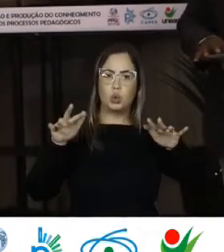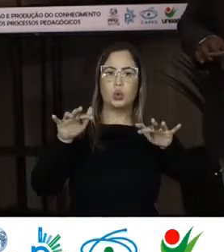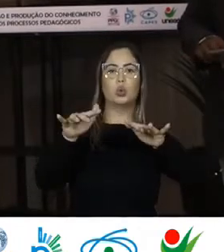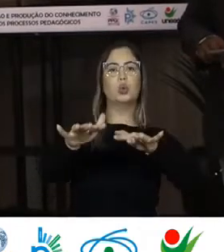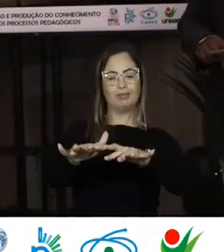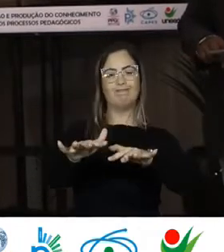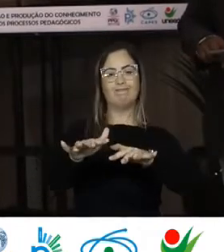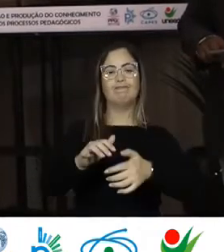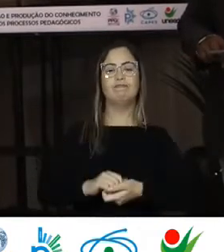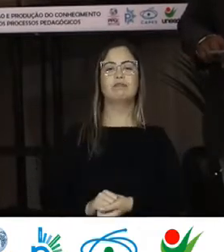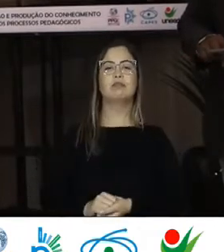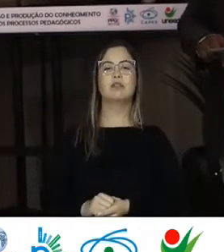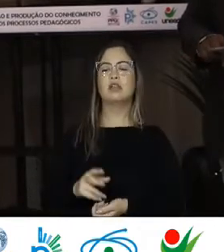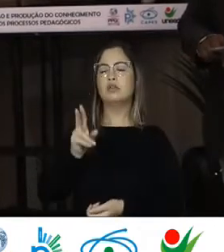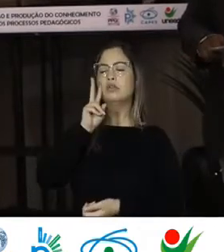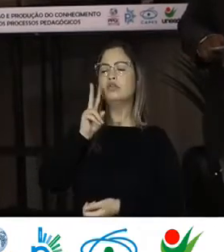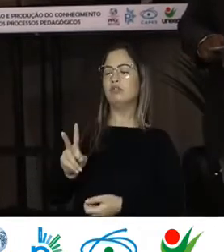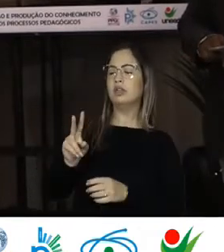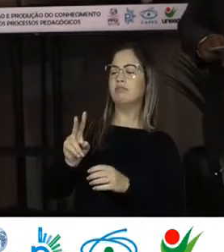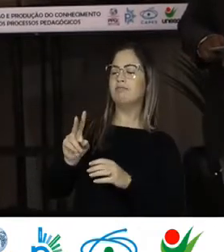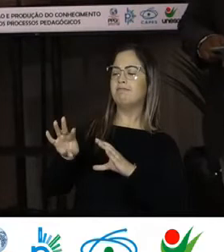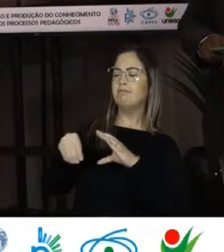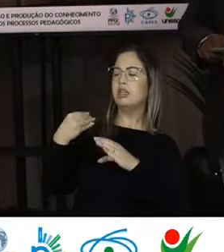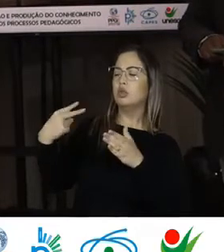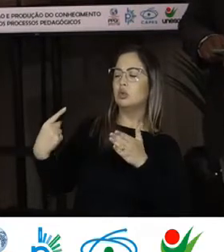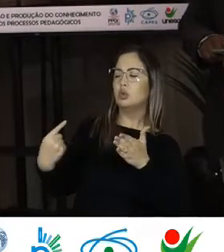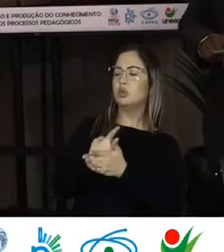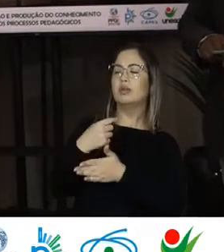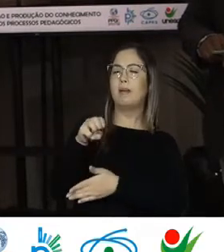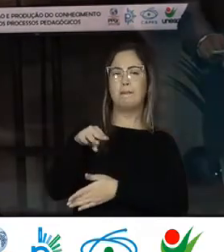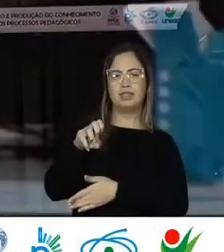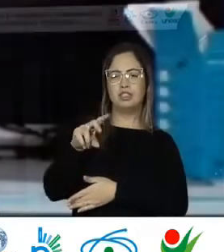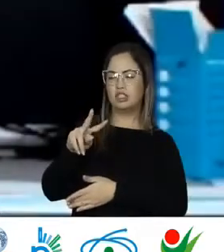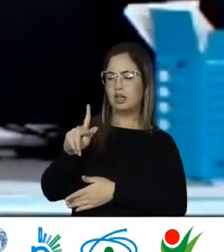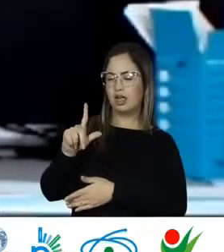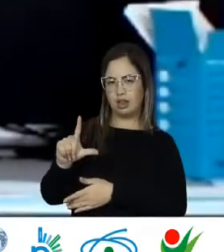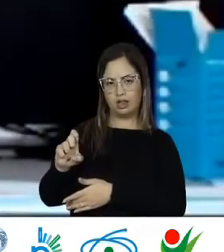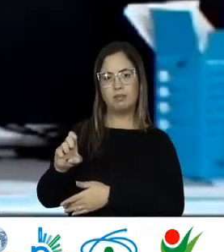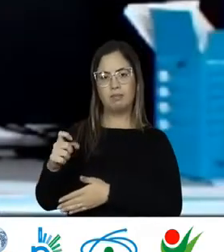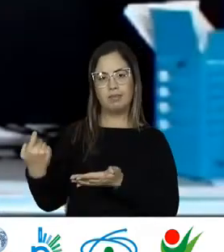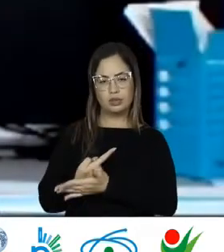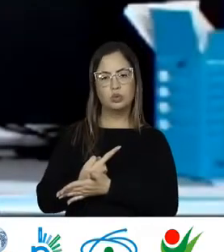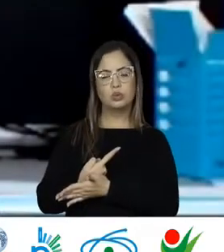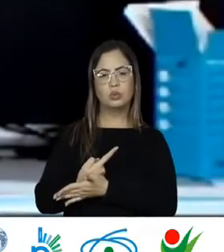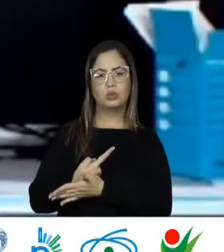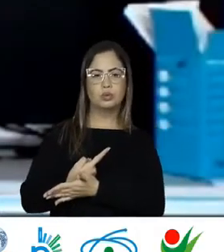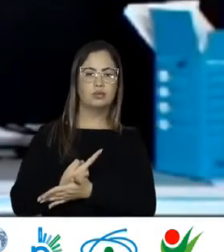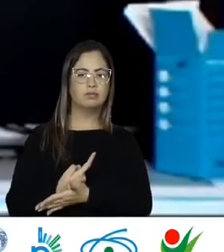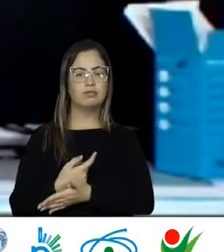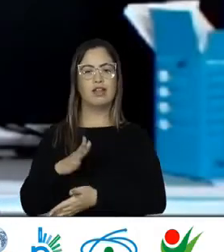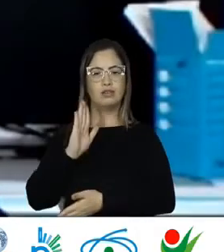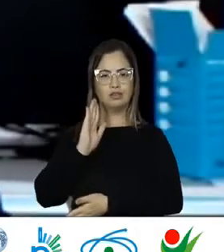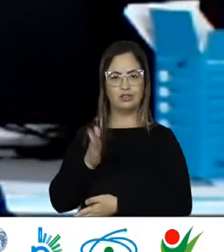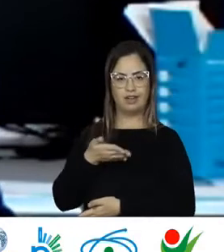Aqui tem uma pergunta Acho que Não sei se foi da Michelle É só para a gente Pensar naquilo Que eu falei No início da minha fala